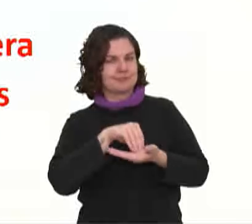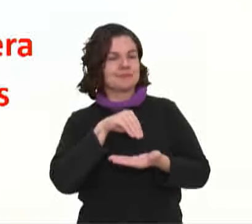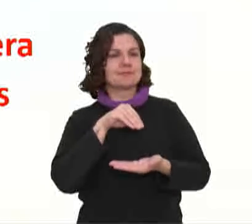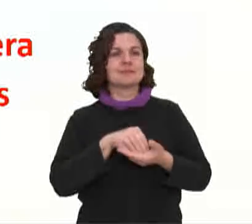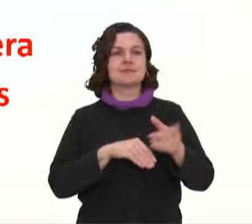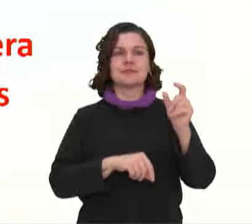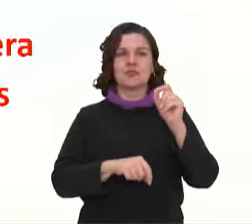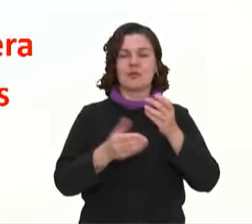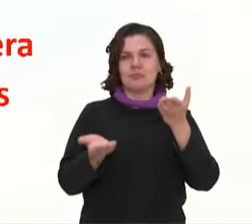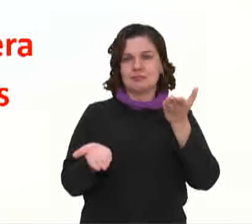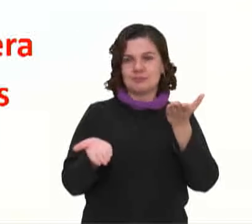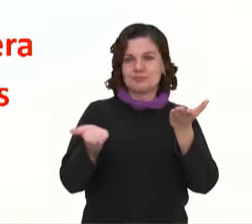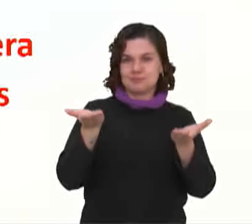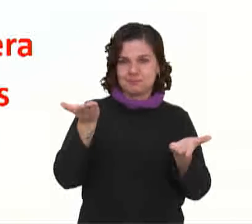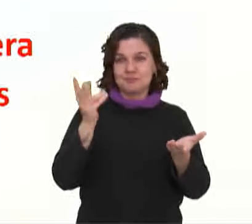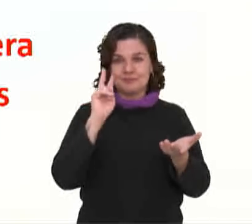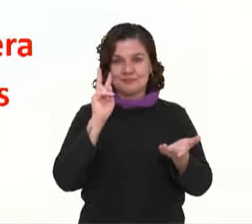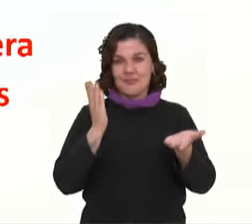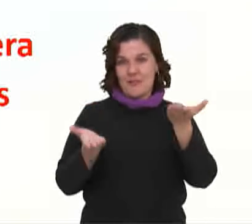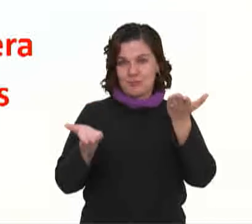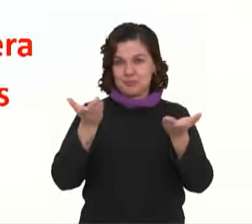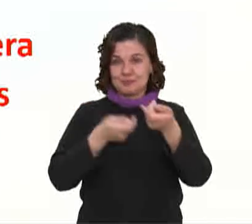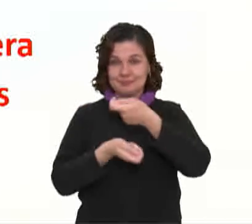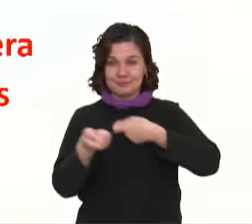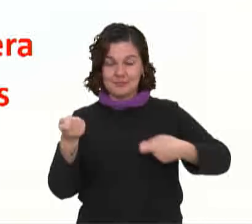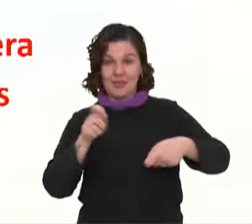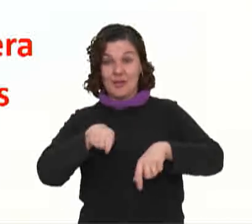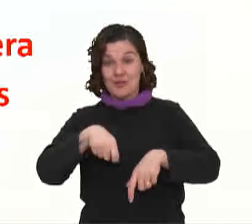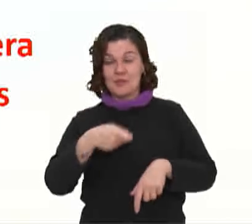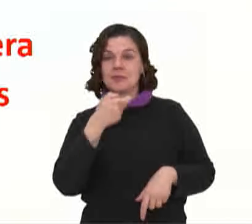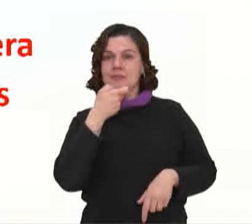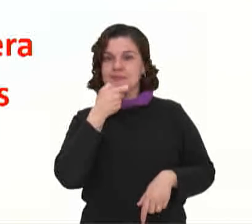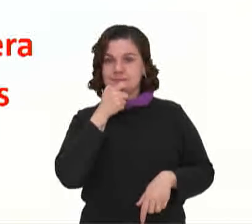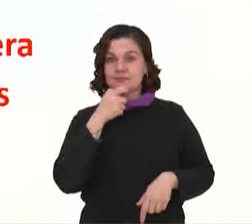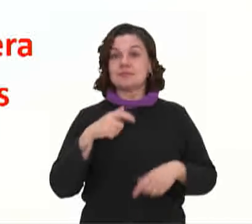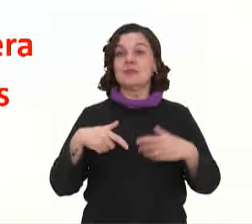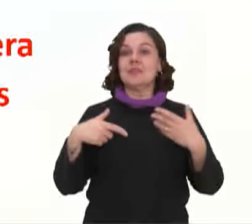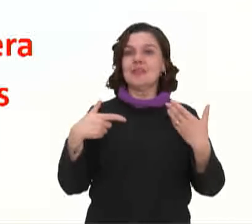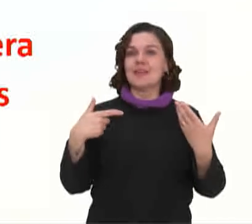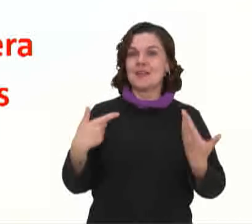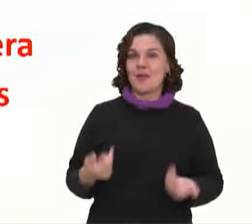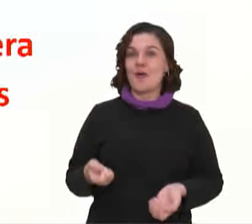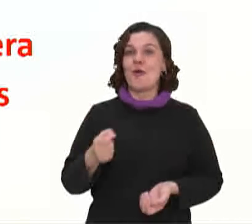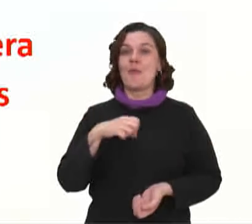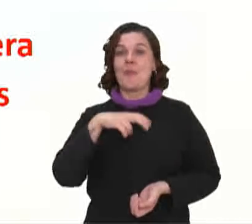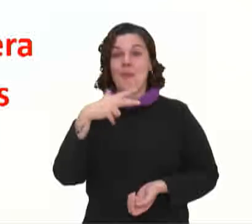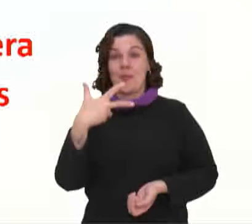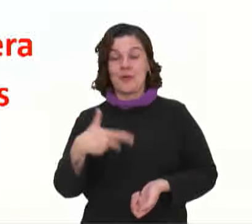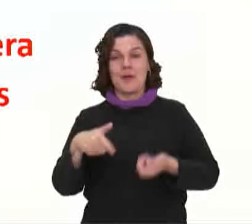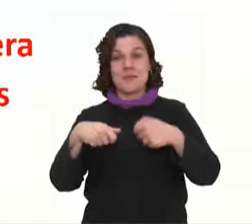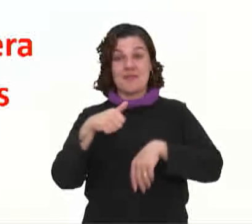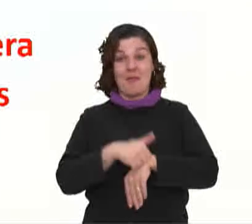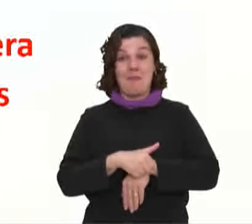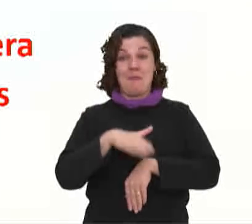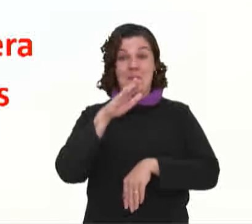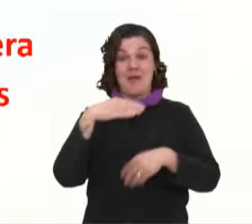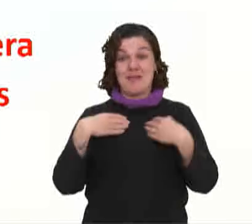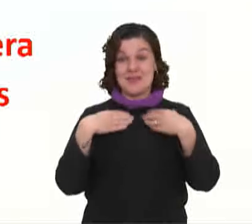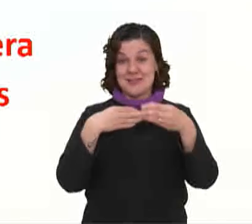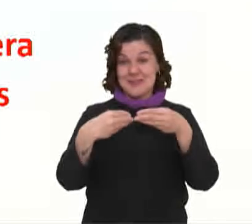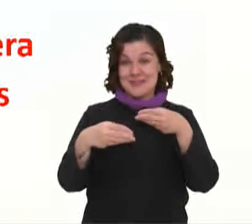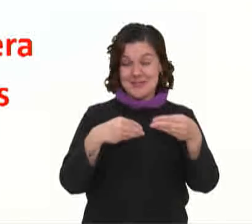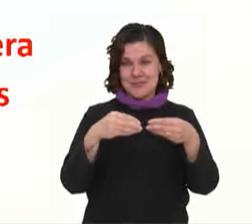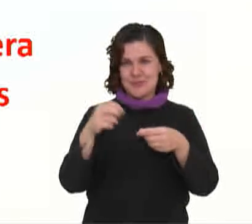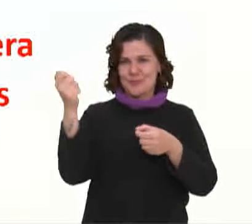déficit na balança comercial portuguesa em relação à Inglaterra. Portugal precisava de mais tecidos do que a Inglaterra de vinhos.